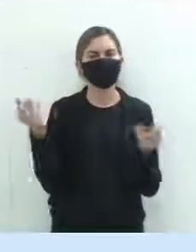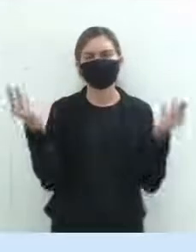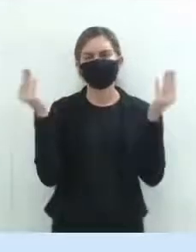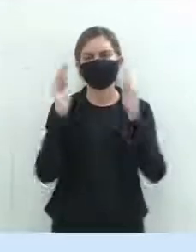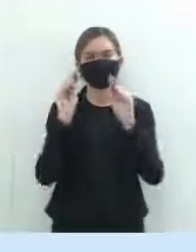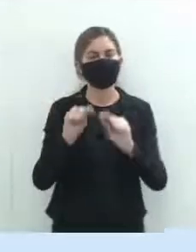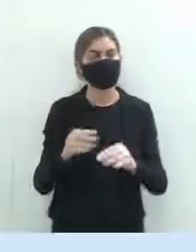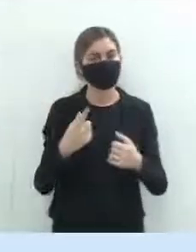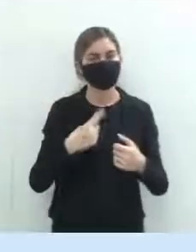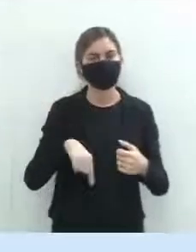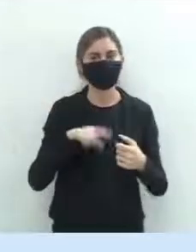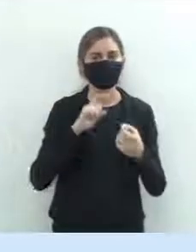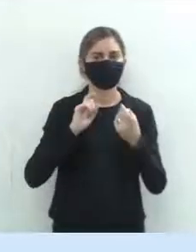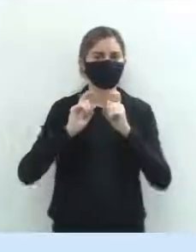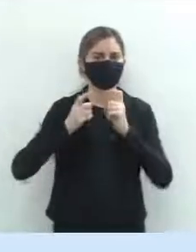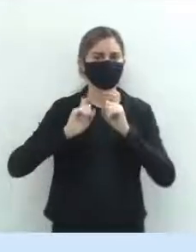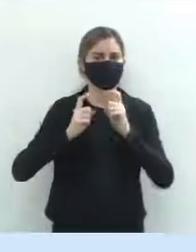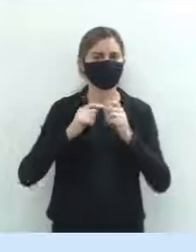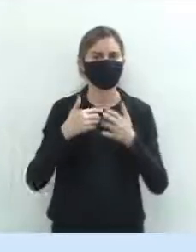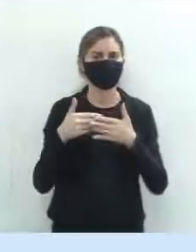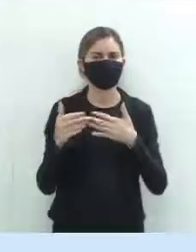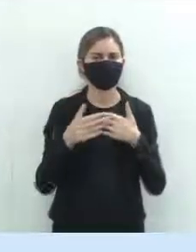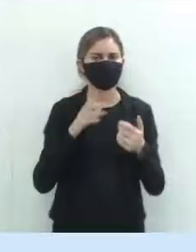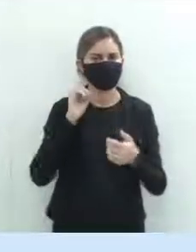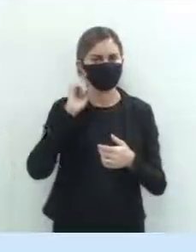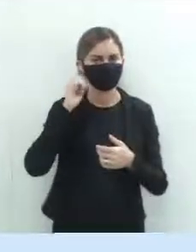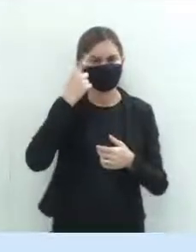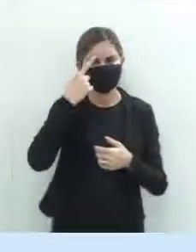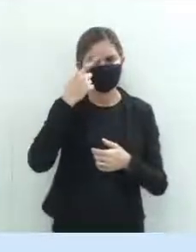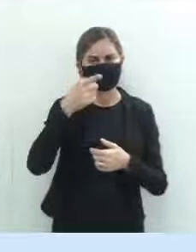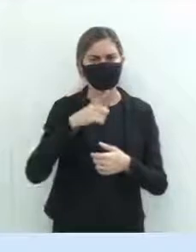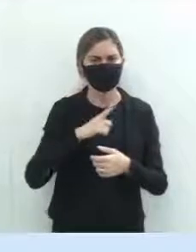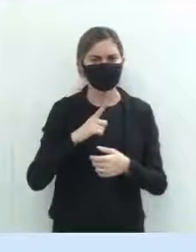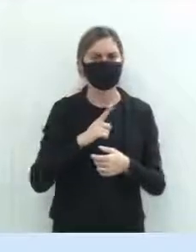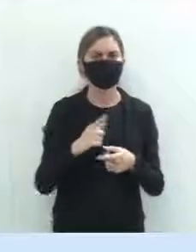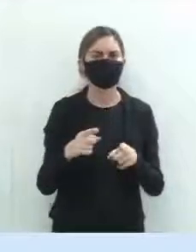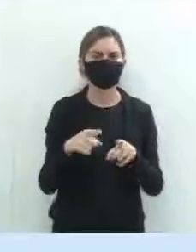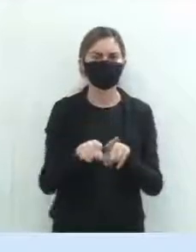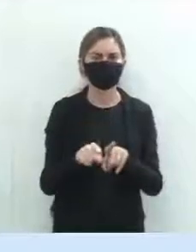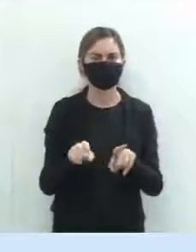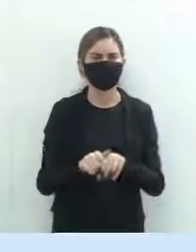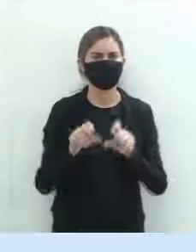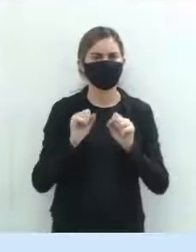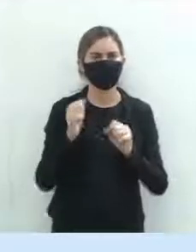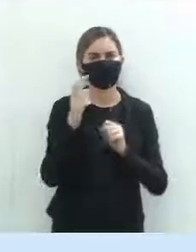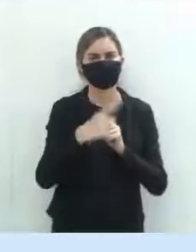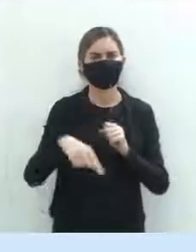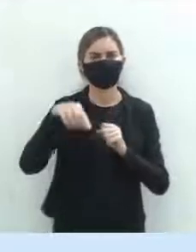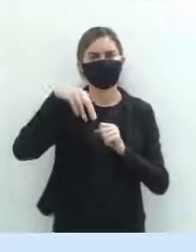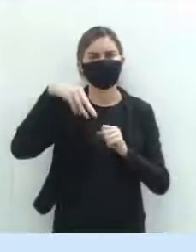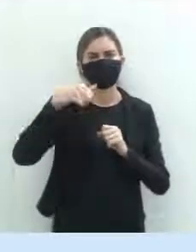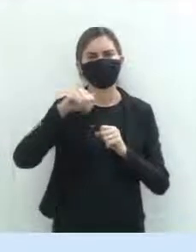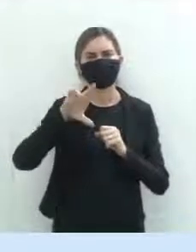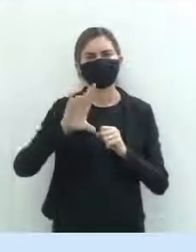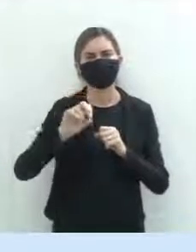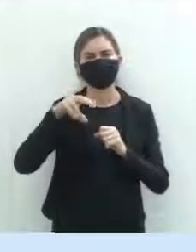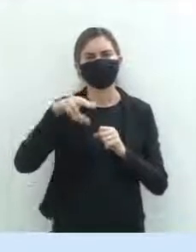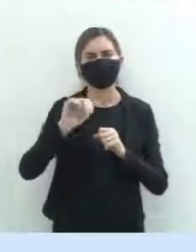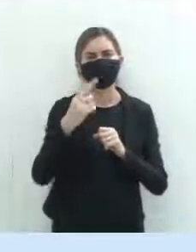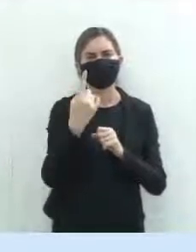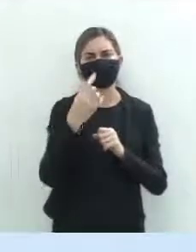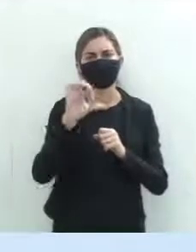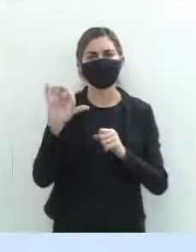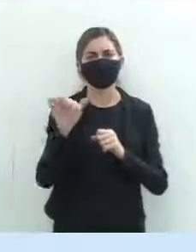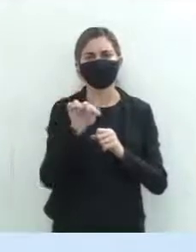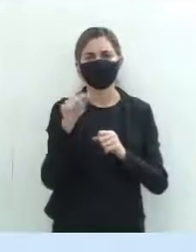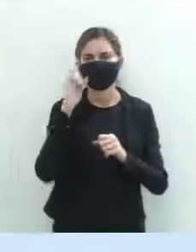que a gente possa interagir. Qualquer dúvida que você tiver, você também pode ir lá no @Marconi1977 e tirar